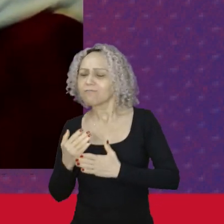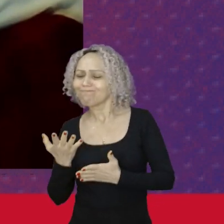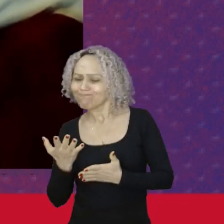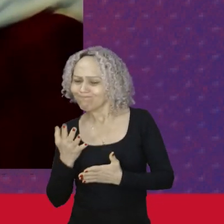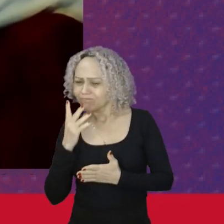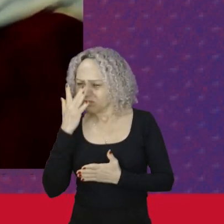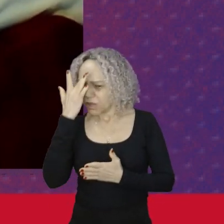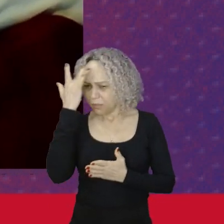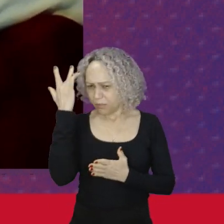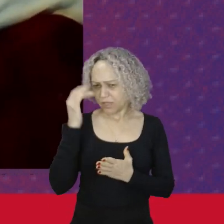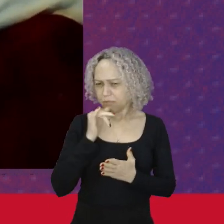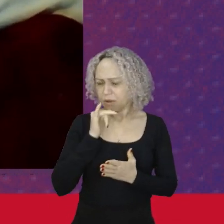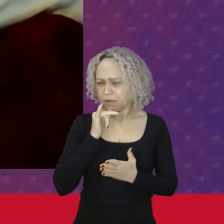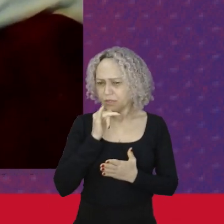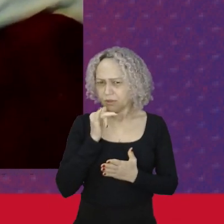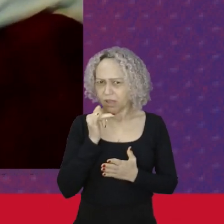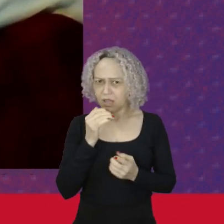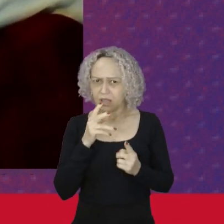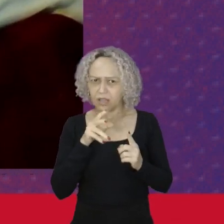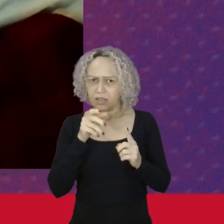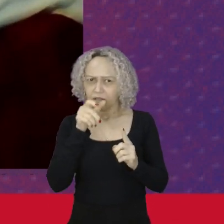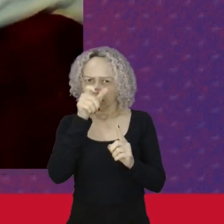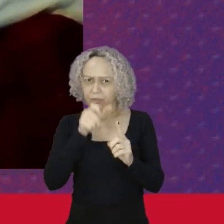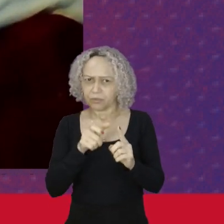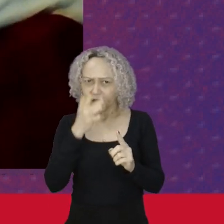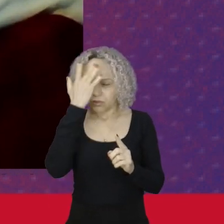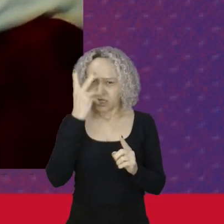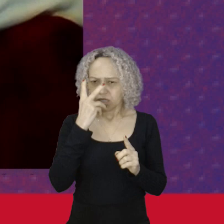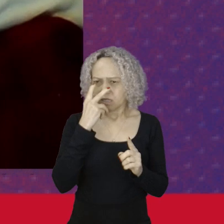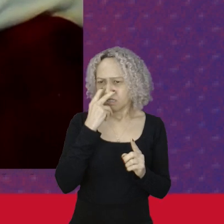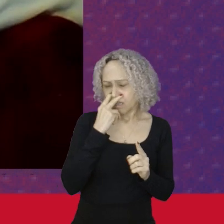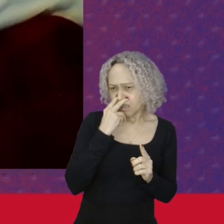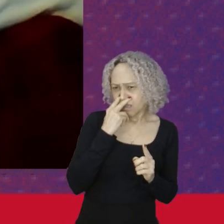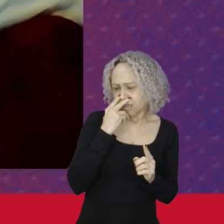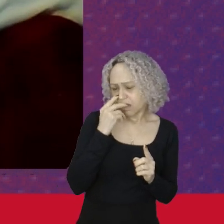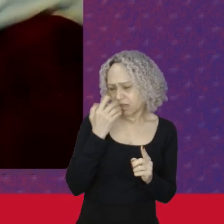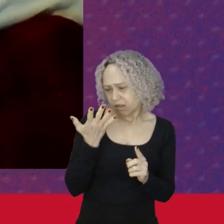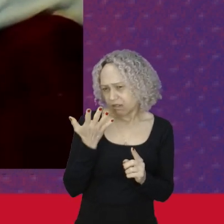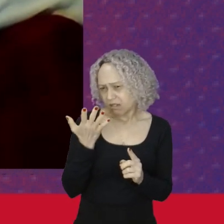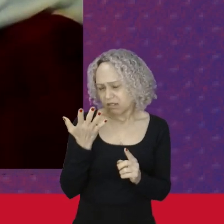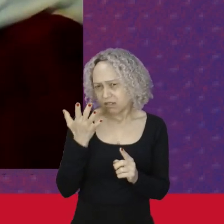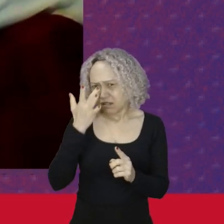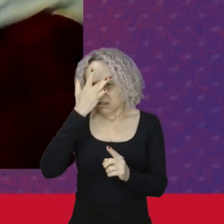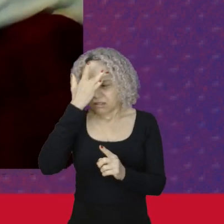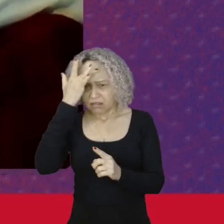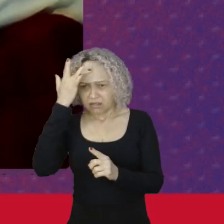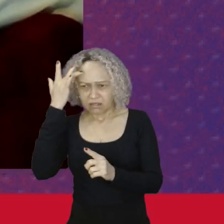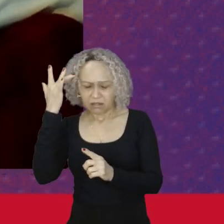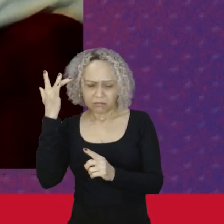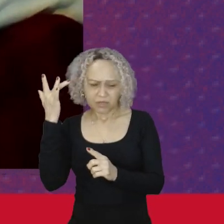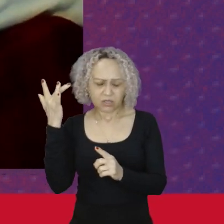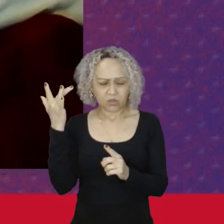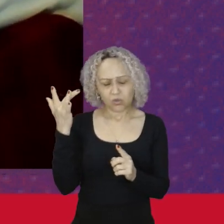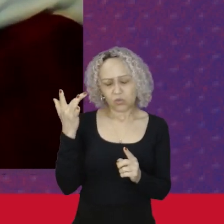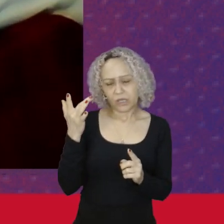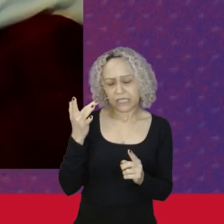pessoa cega, uma pessoa com dificuldades motoras,